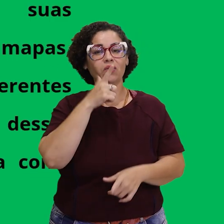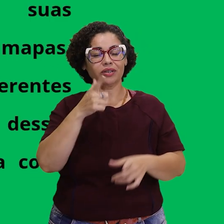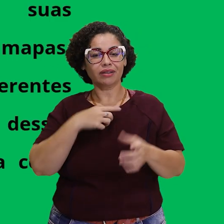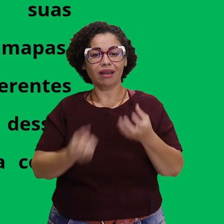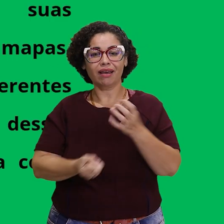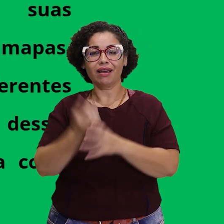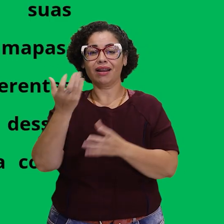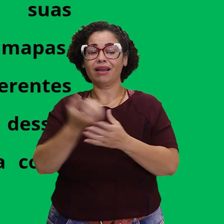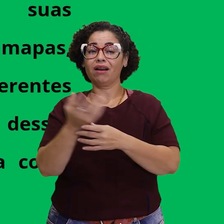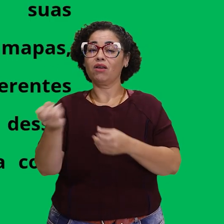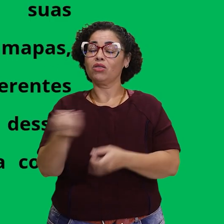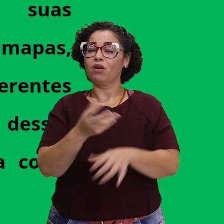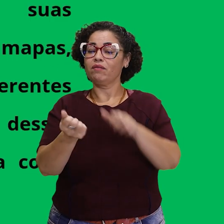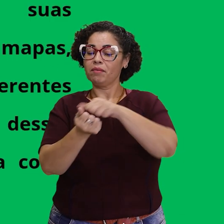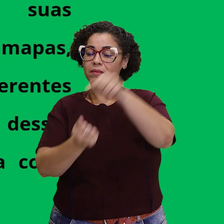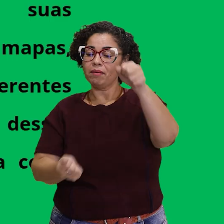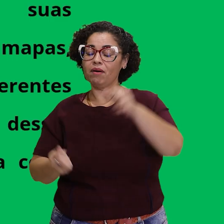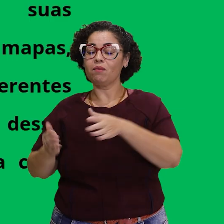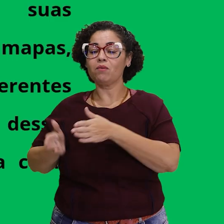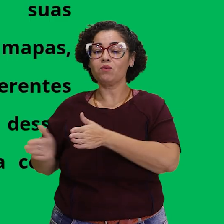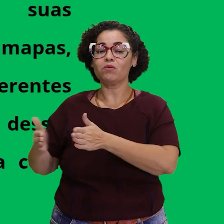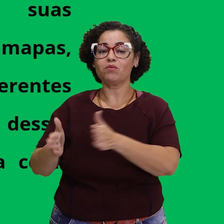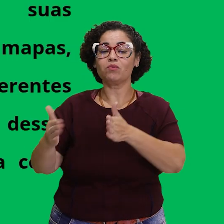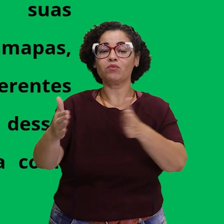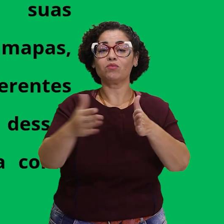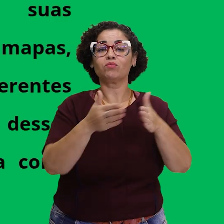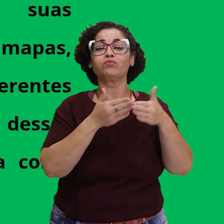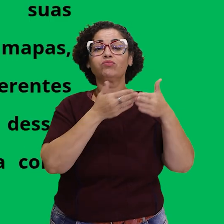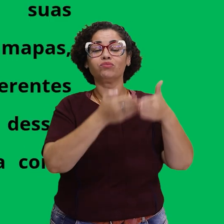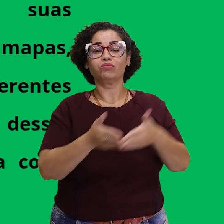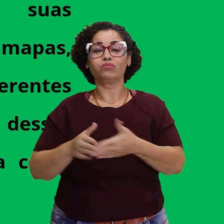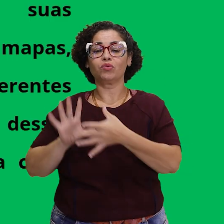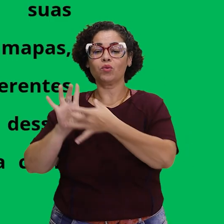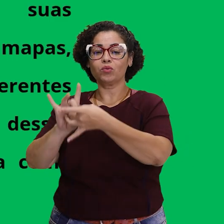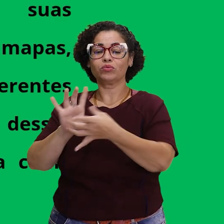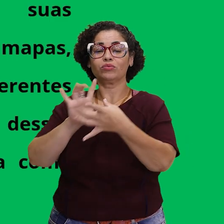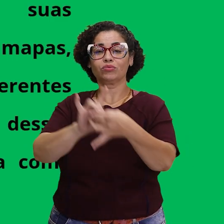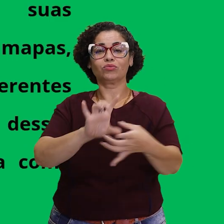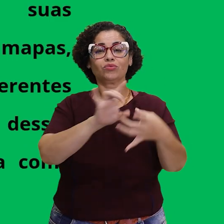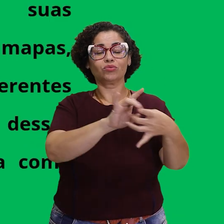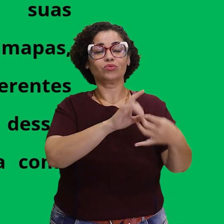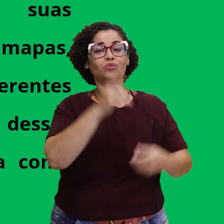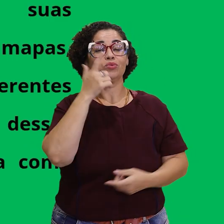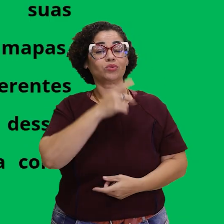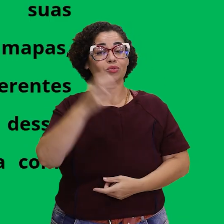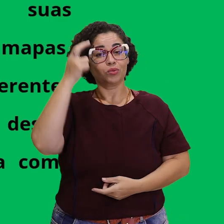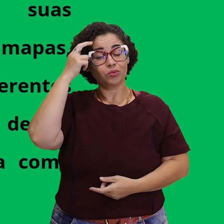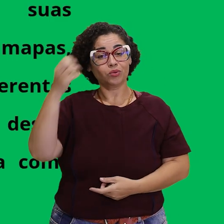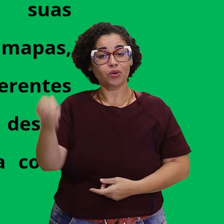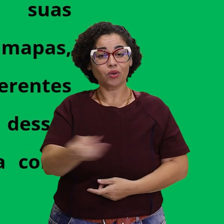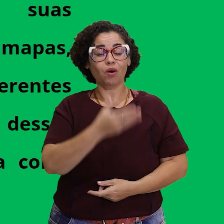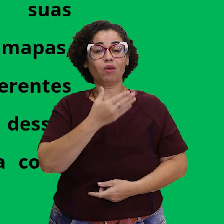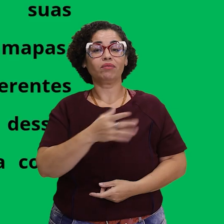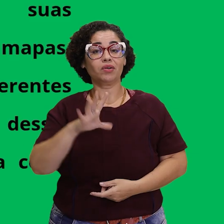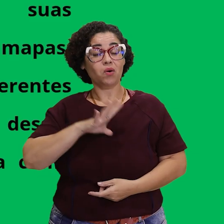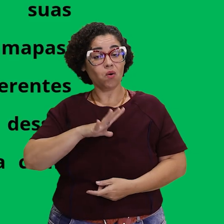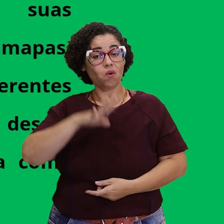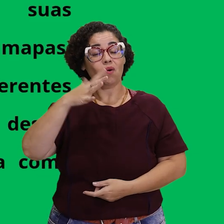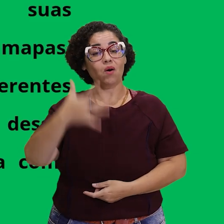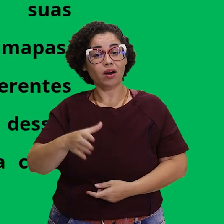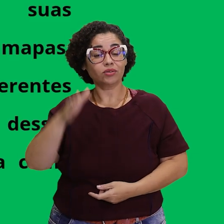à criação de novos mapas, rotas comerciais e conexões entre diferentes culturas.